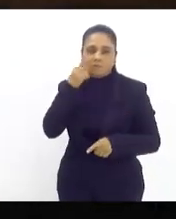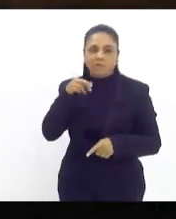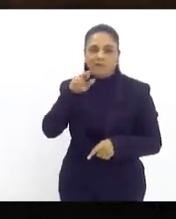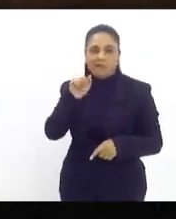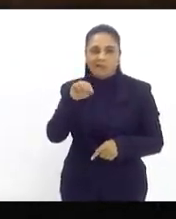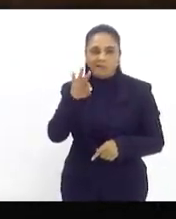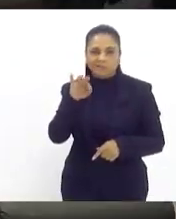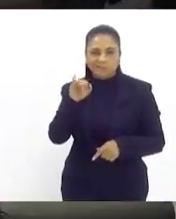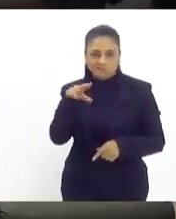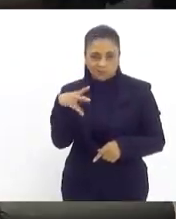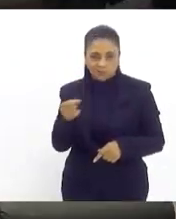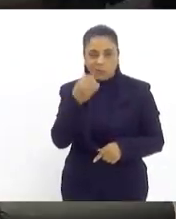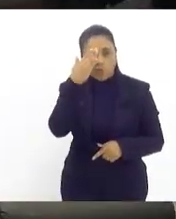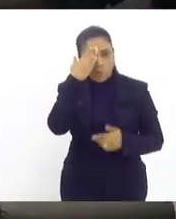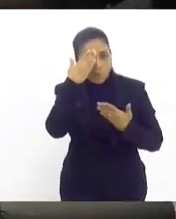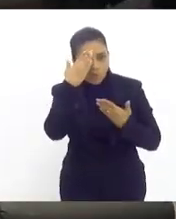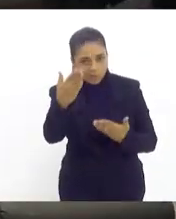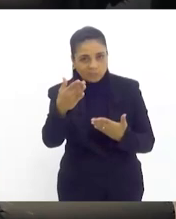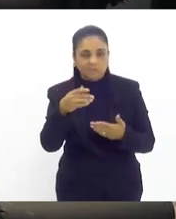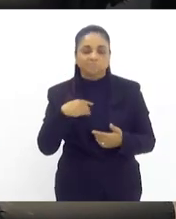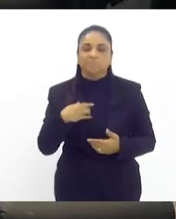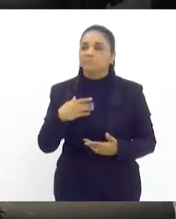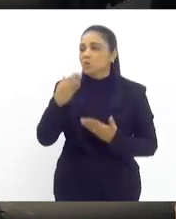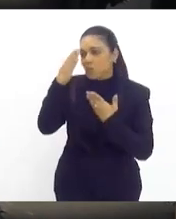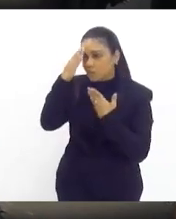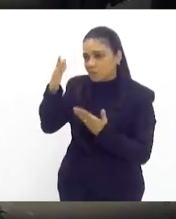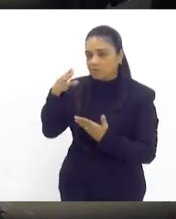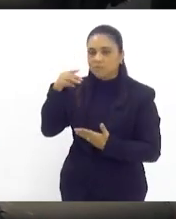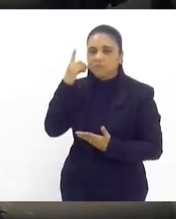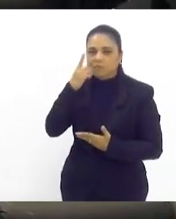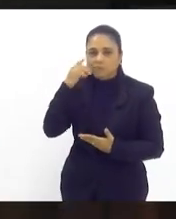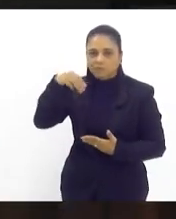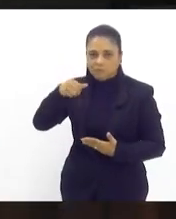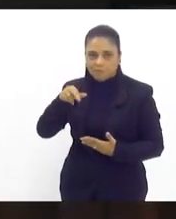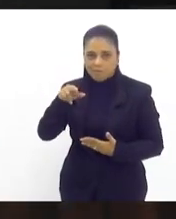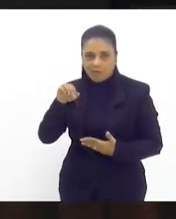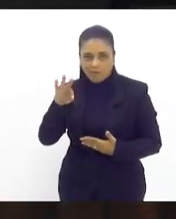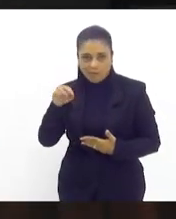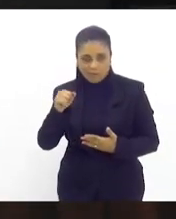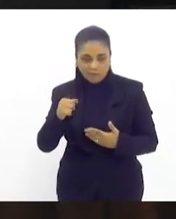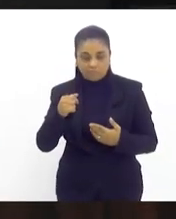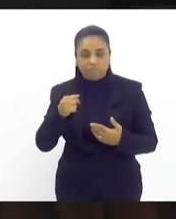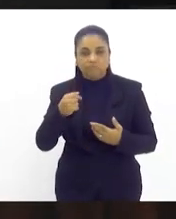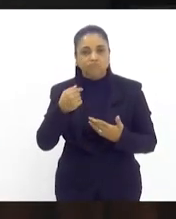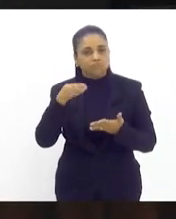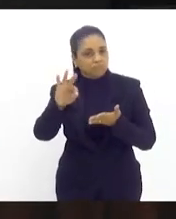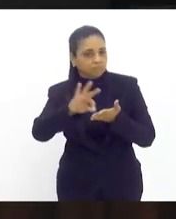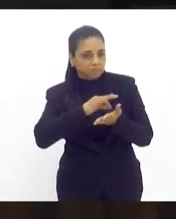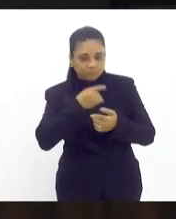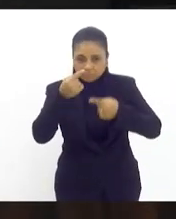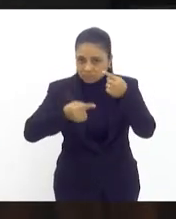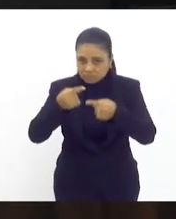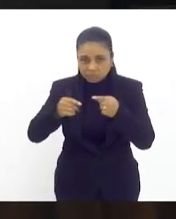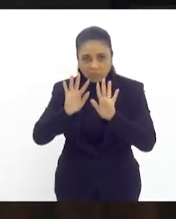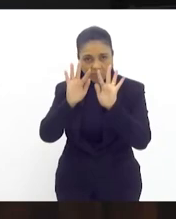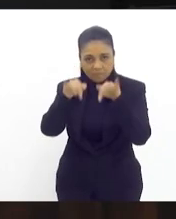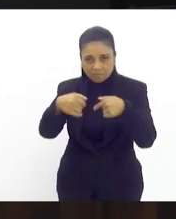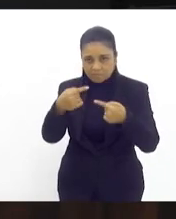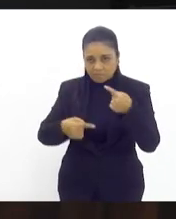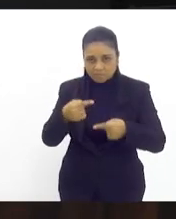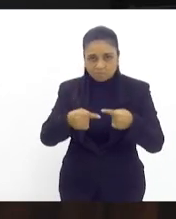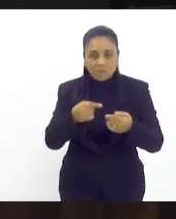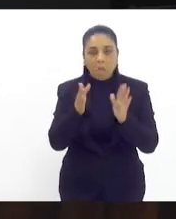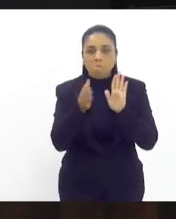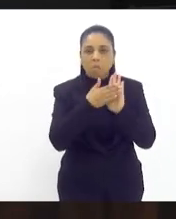obrigada cada deputada Marta Rocha não havendo mais Quem Queira discutir encerrada discussão